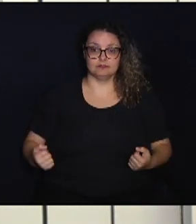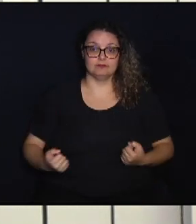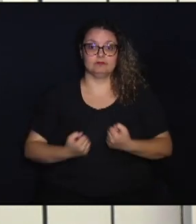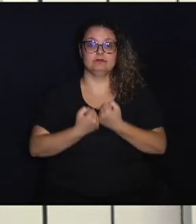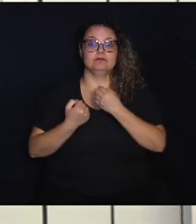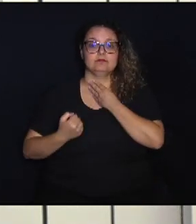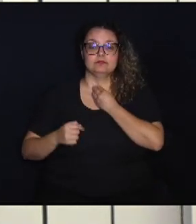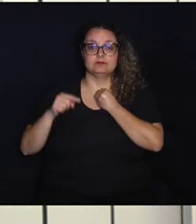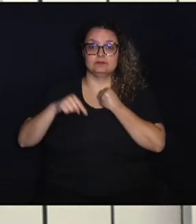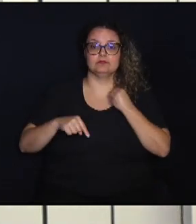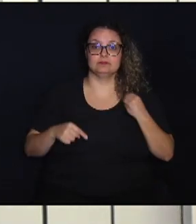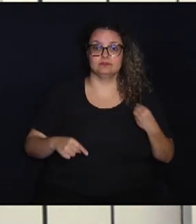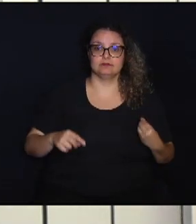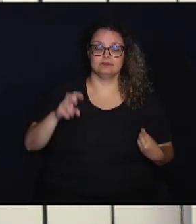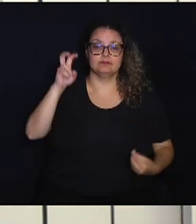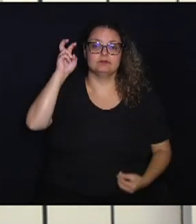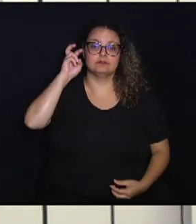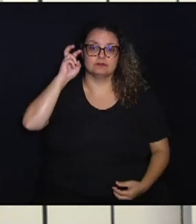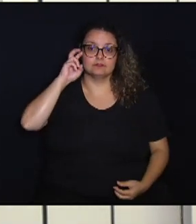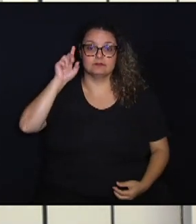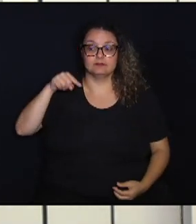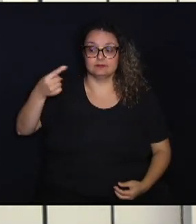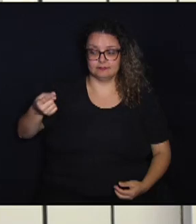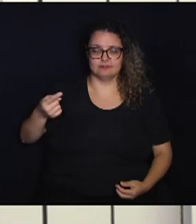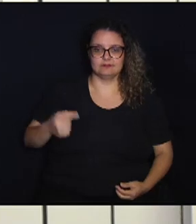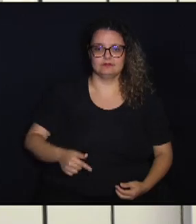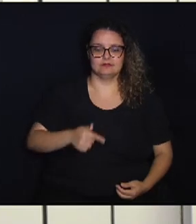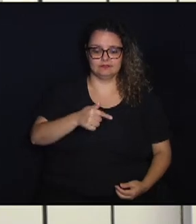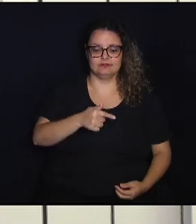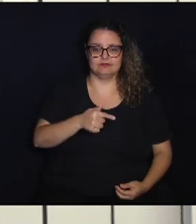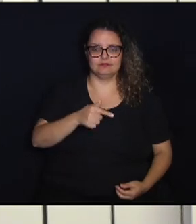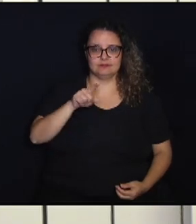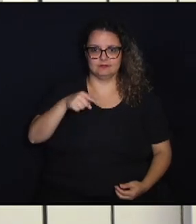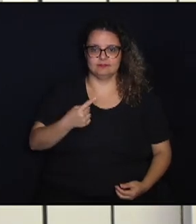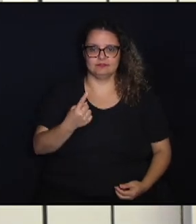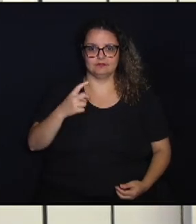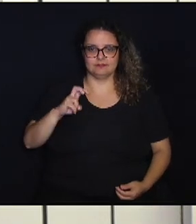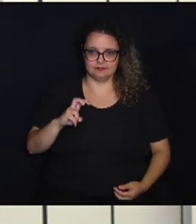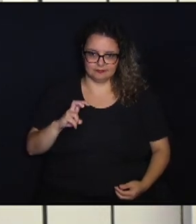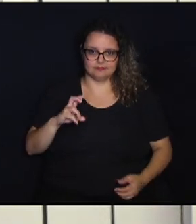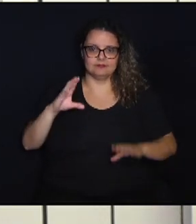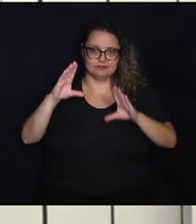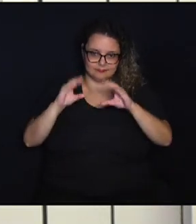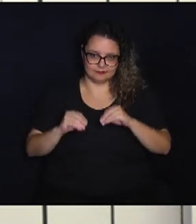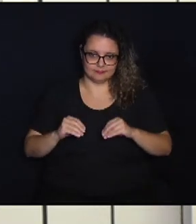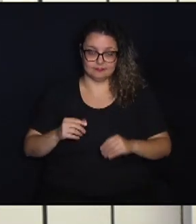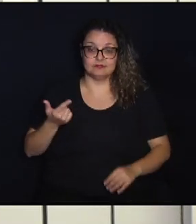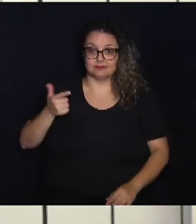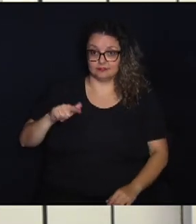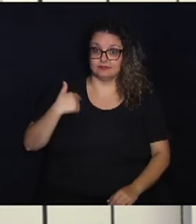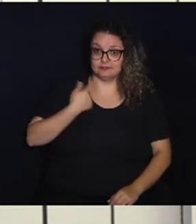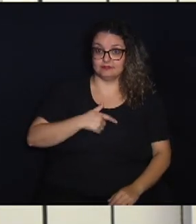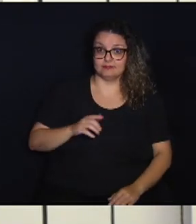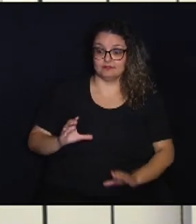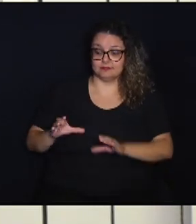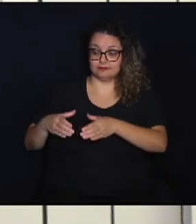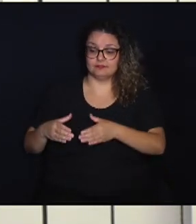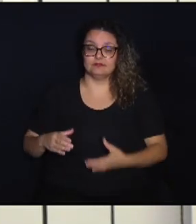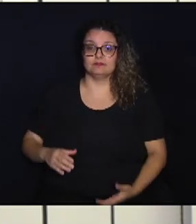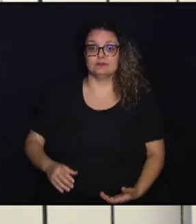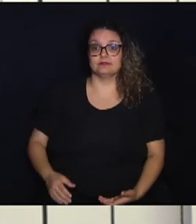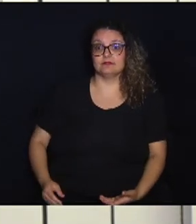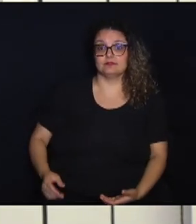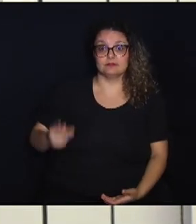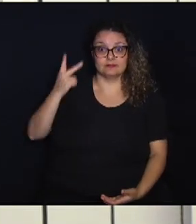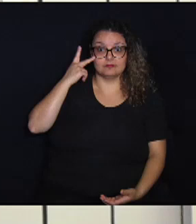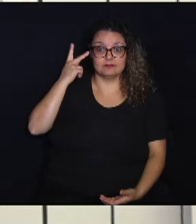nesta quinta-feira, depois de amanhã, às 7h15 da noite. Bom, a gente segue falando aqui de Copa São Paulo de Futebol Júnior, porque daqui